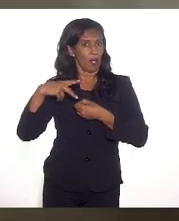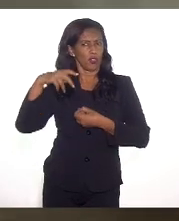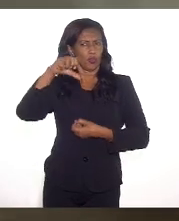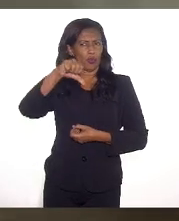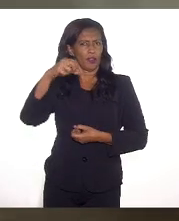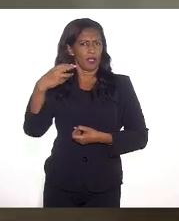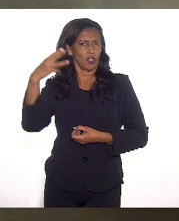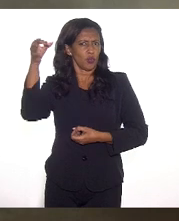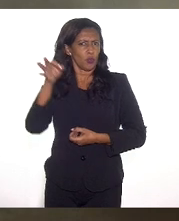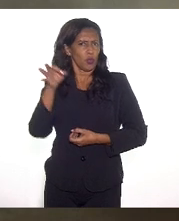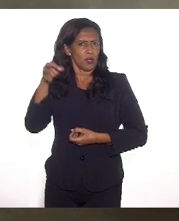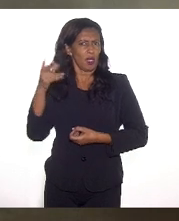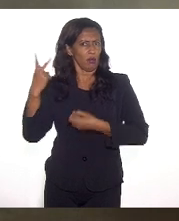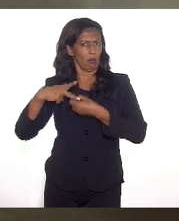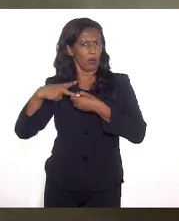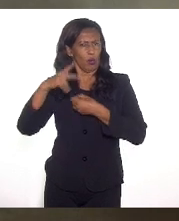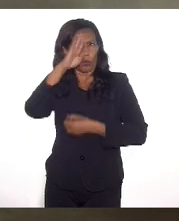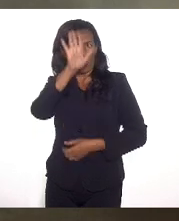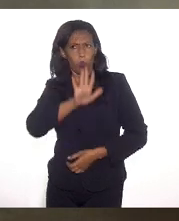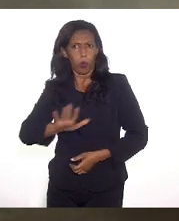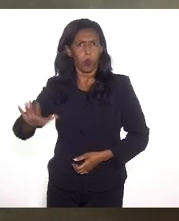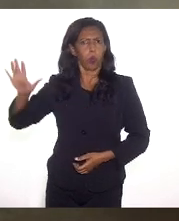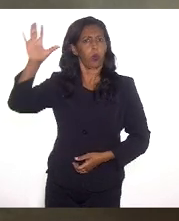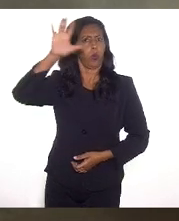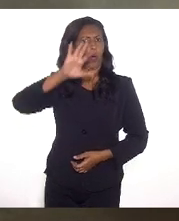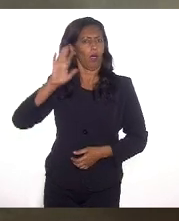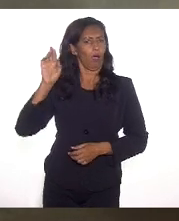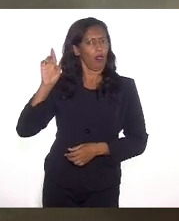petróleo no Brasil.